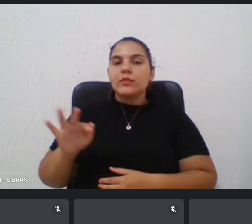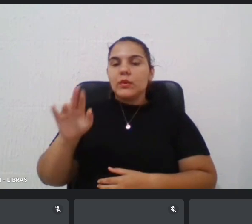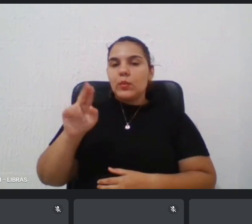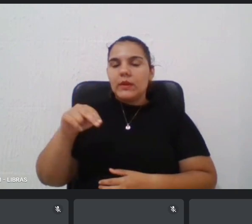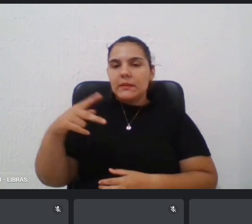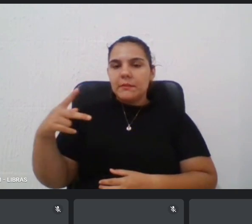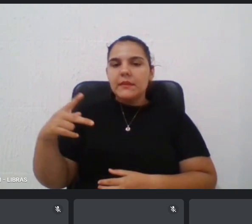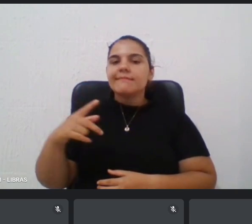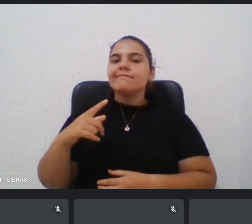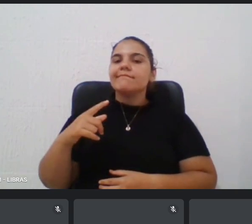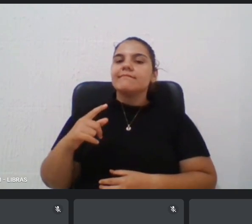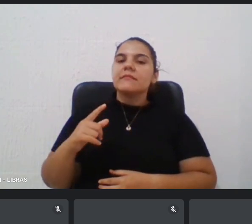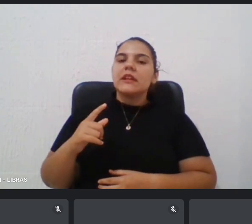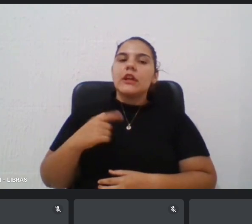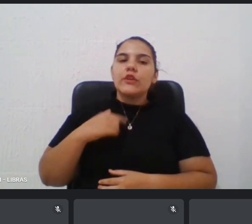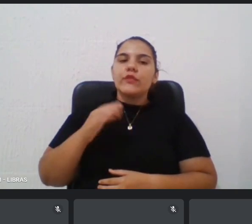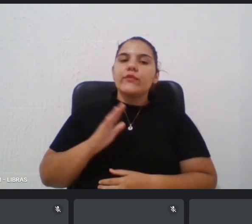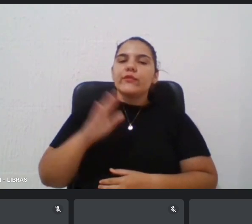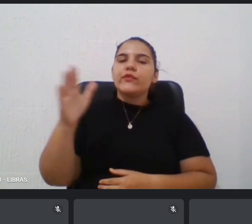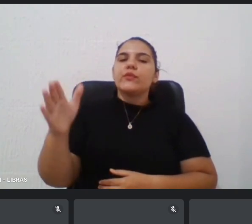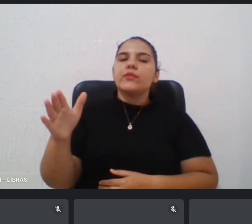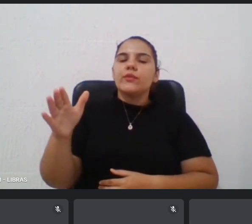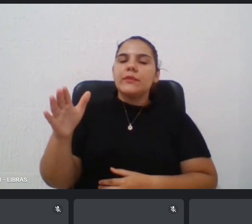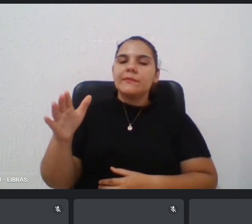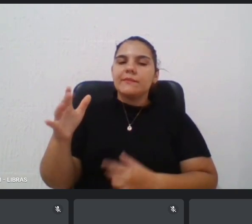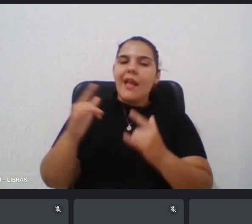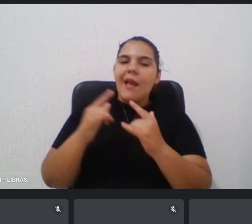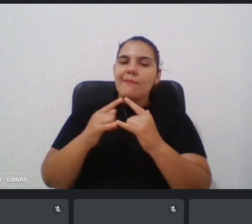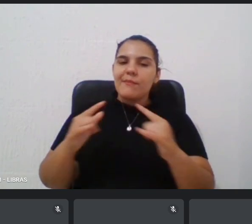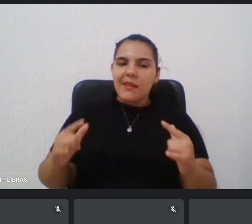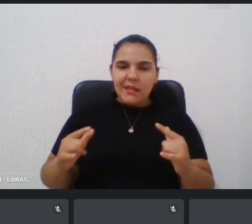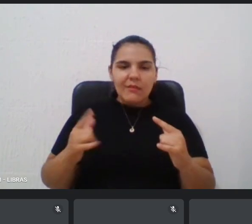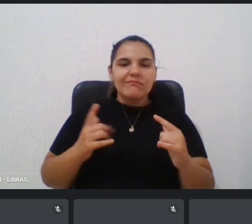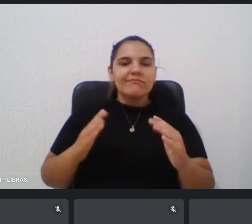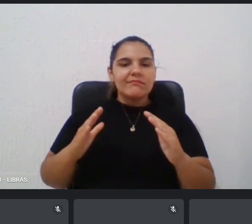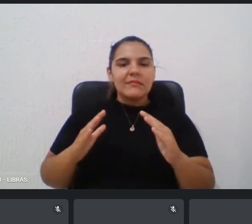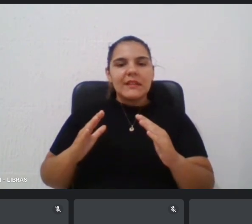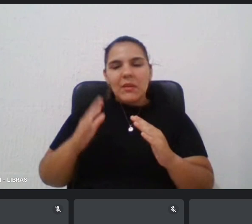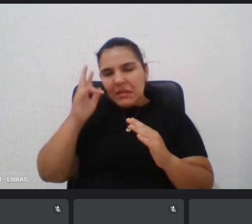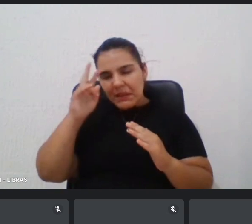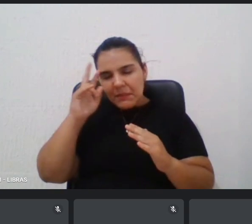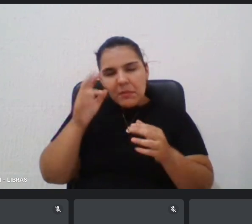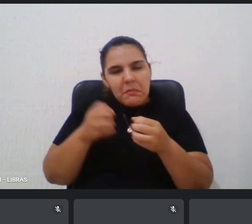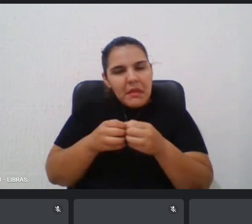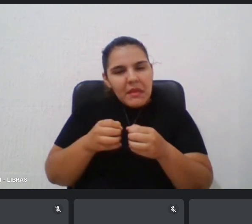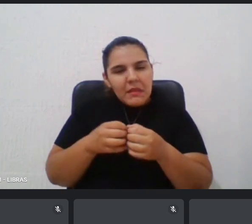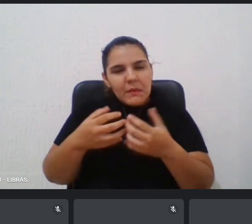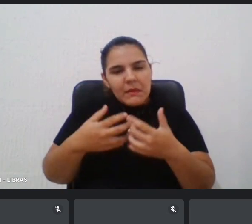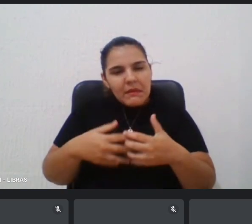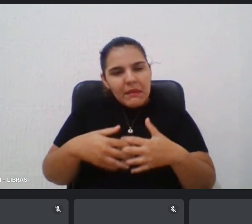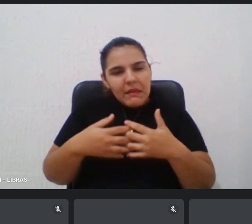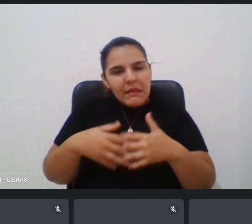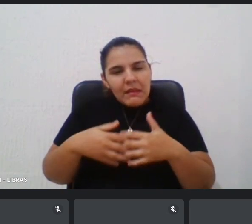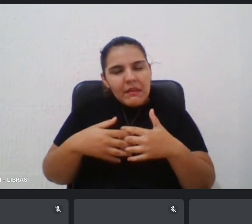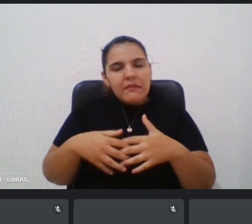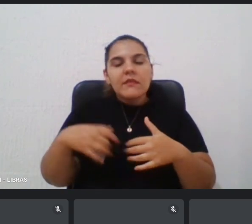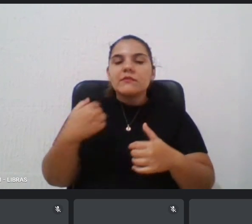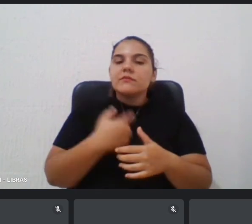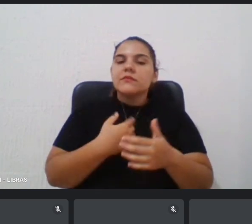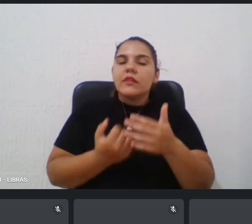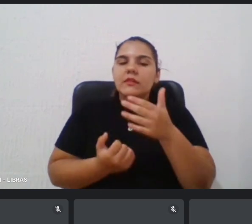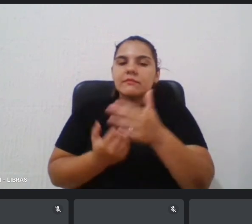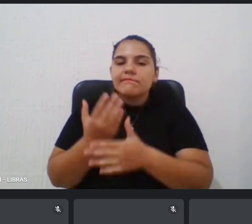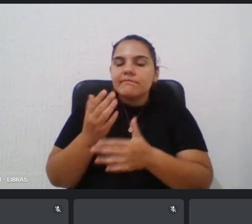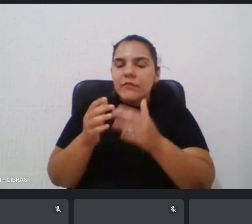na casa que tem ali, que era do lado do IFRN, que a gente produziu um filme lá. Então, assim,